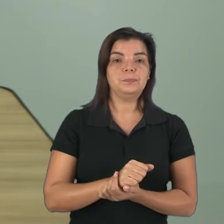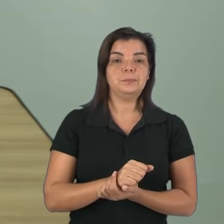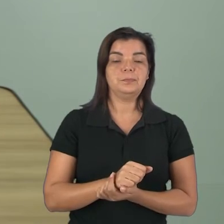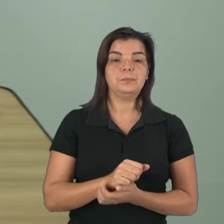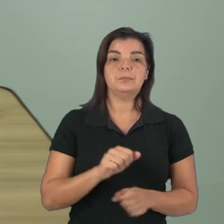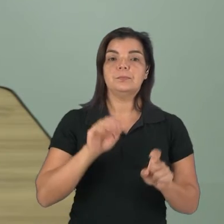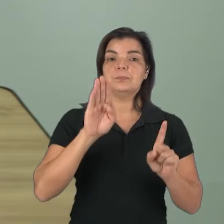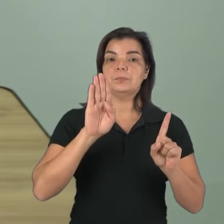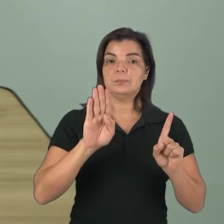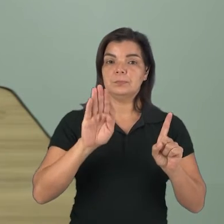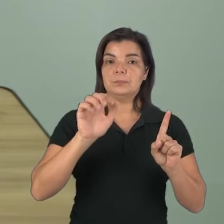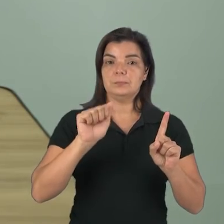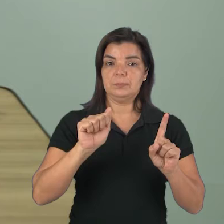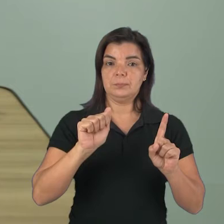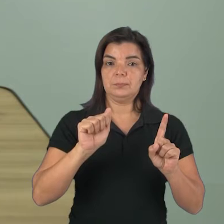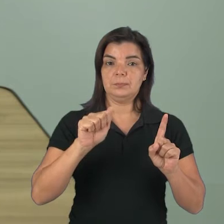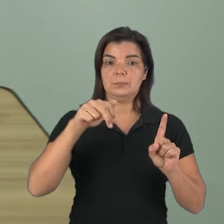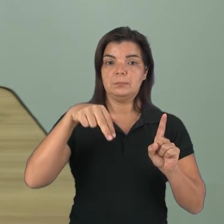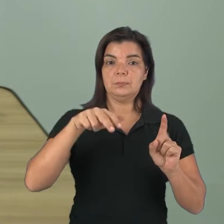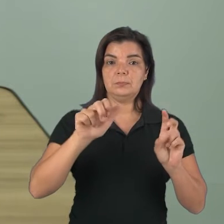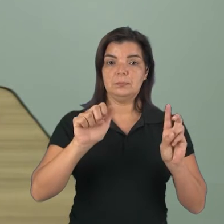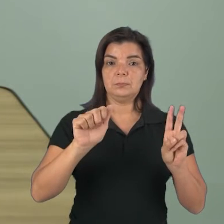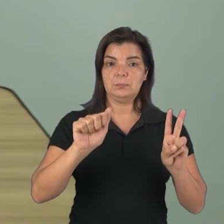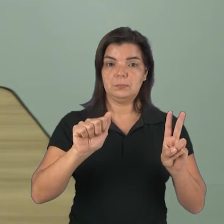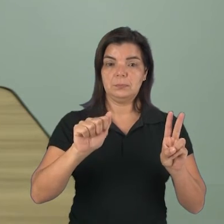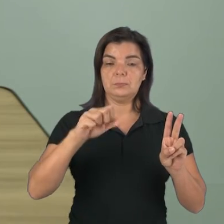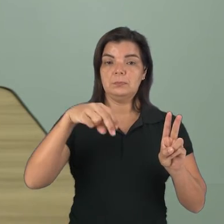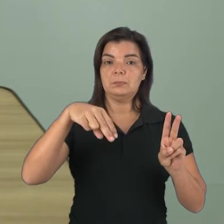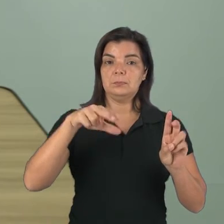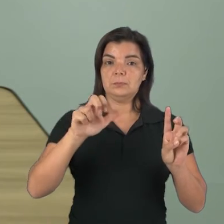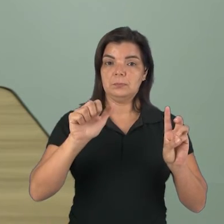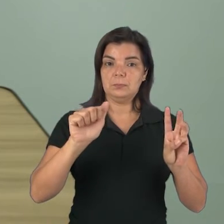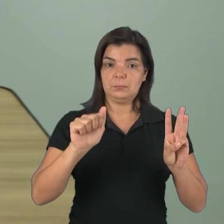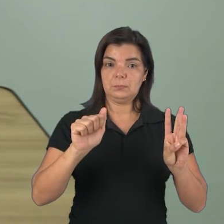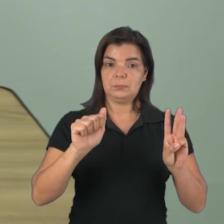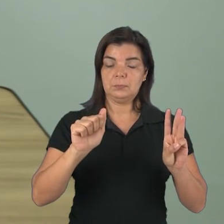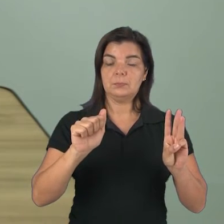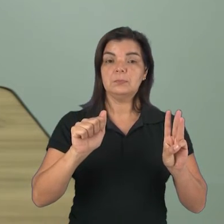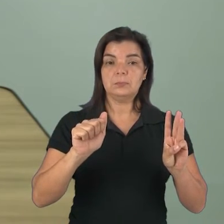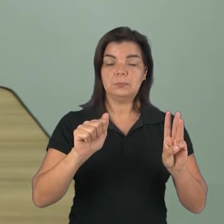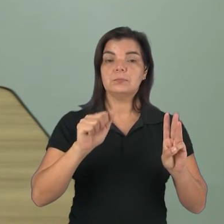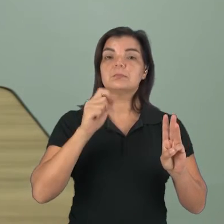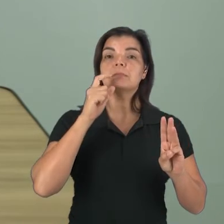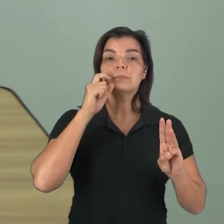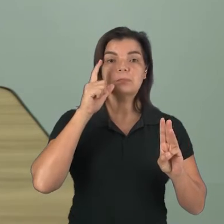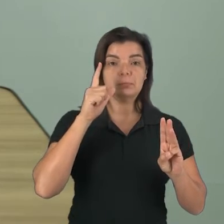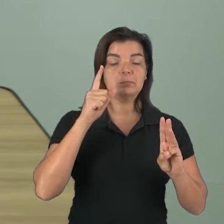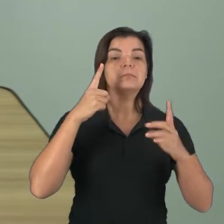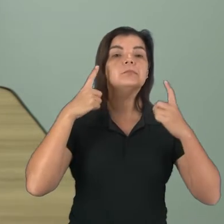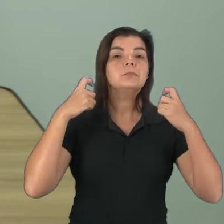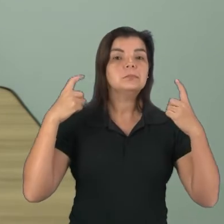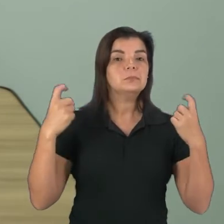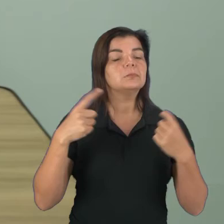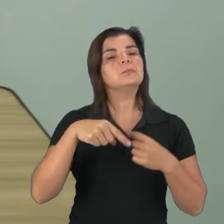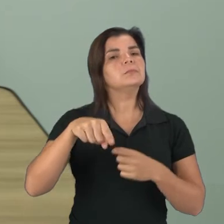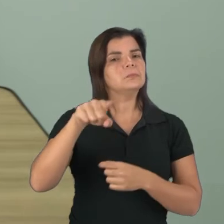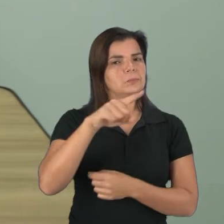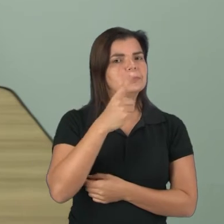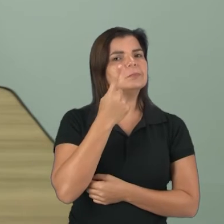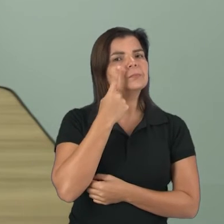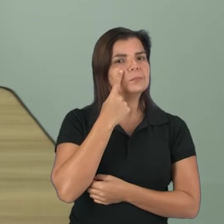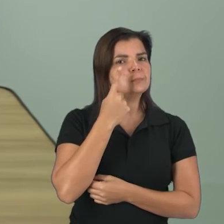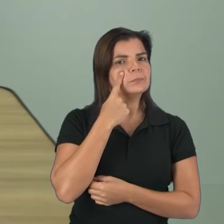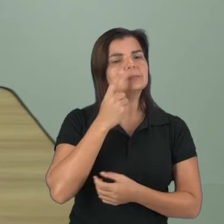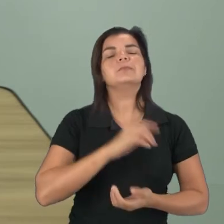boca para dizer banana ba nana três vezes tem três sons Crianças